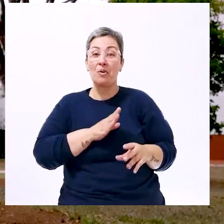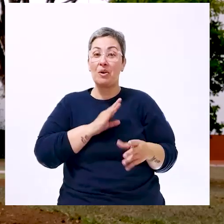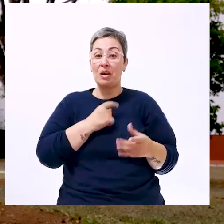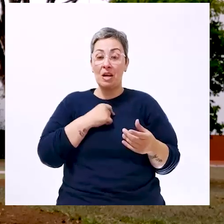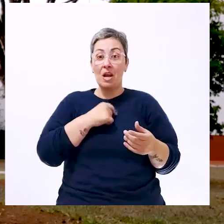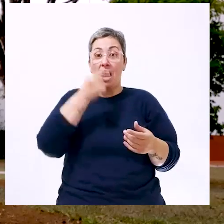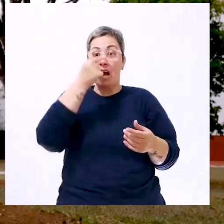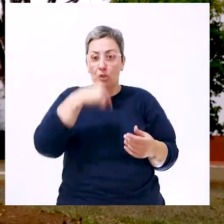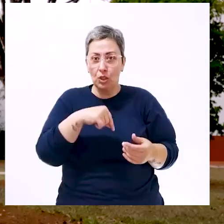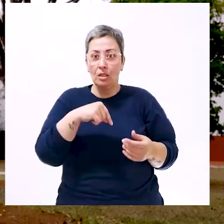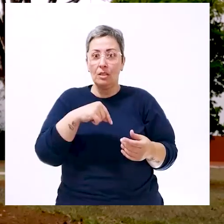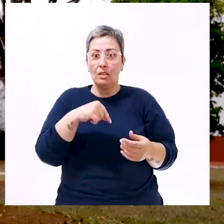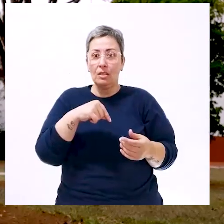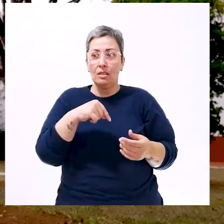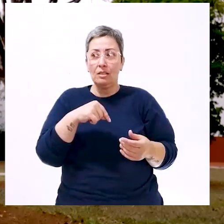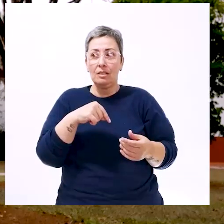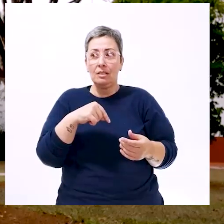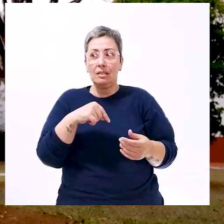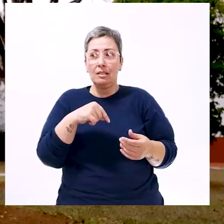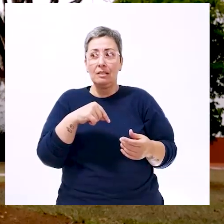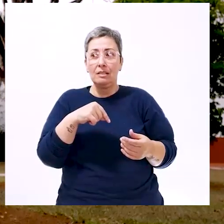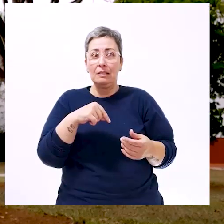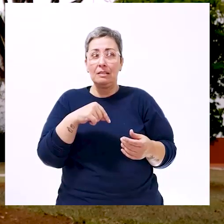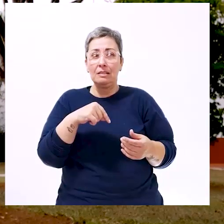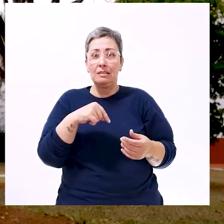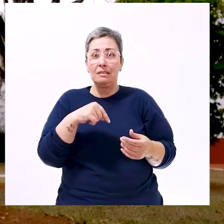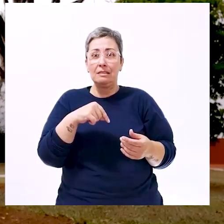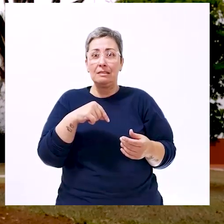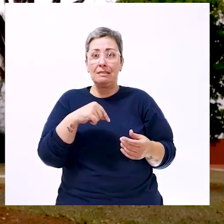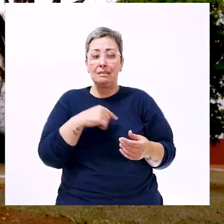coração que espirra.